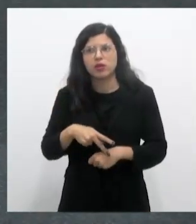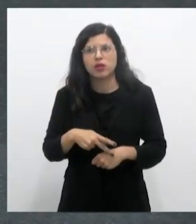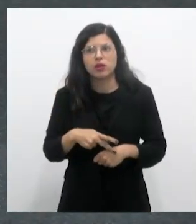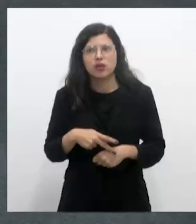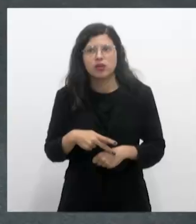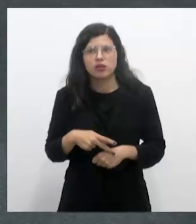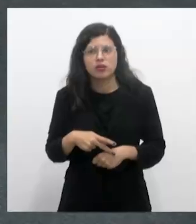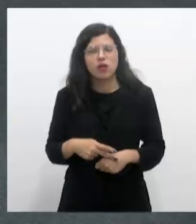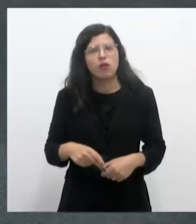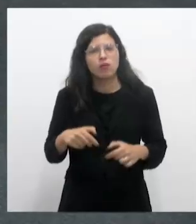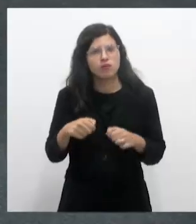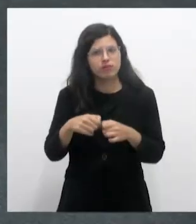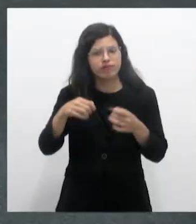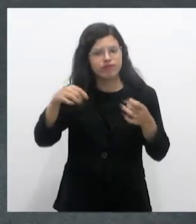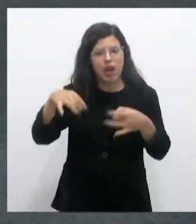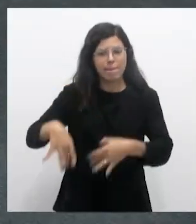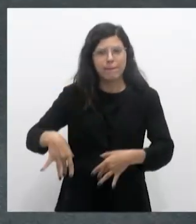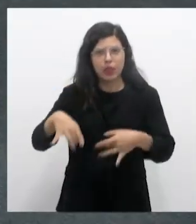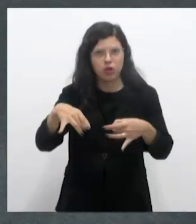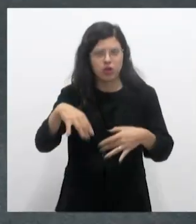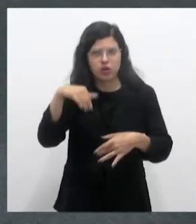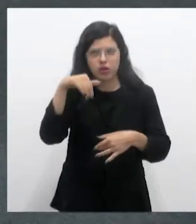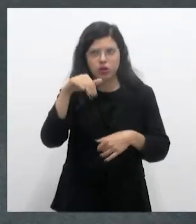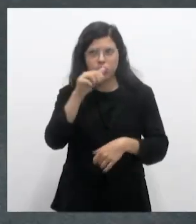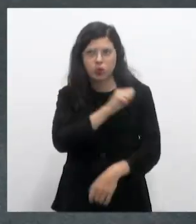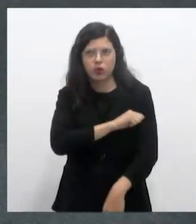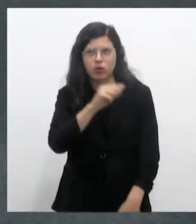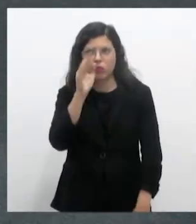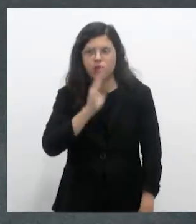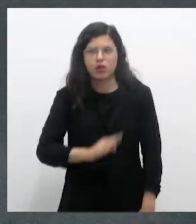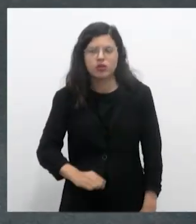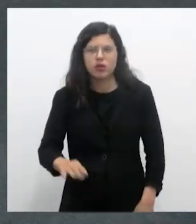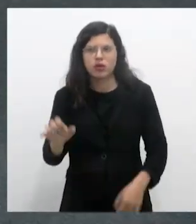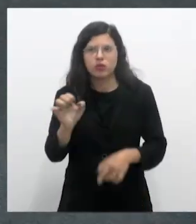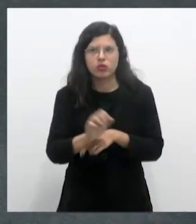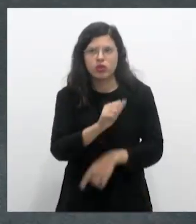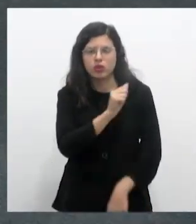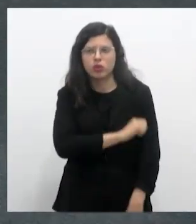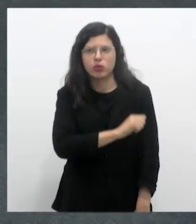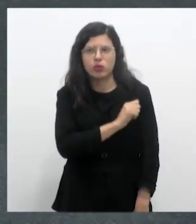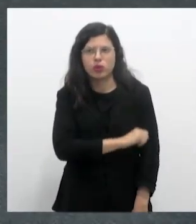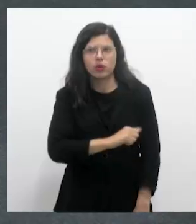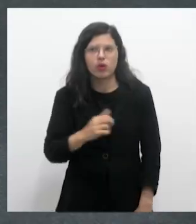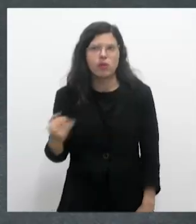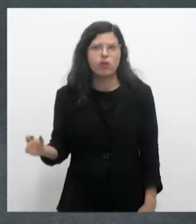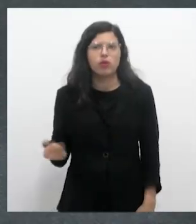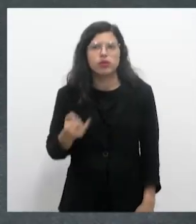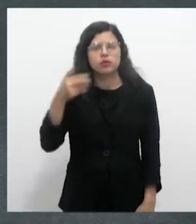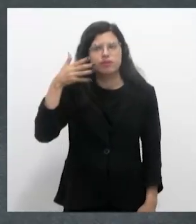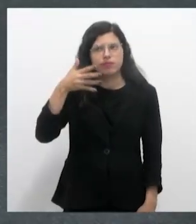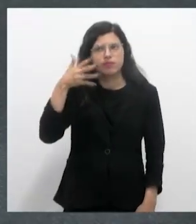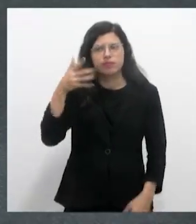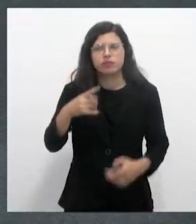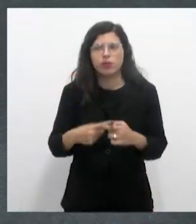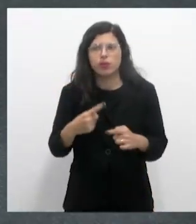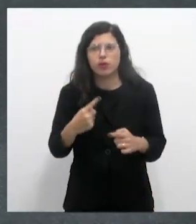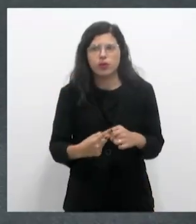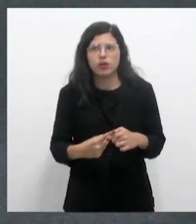desaguando no estado do Rio de Janeiro e no Brasil. Queria dizer do estado do Rio de Janeiro, e aí é bem importante essa minha fala,